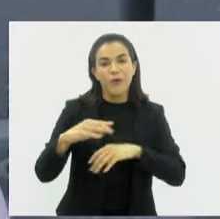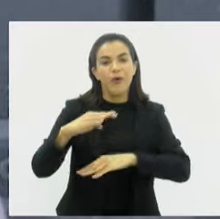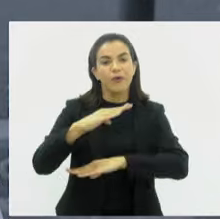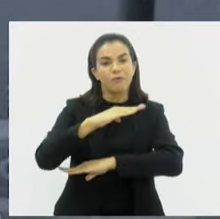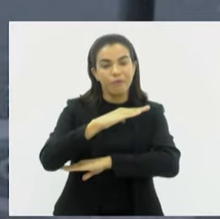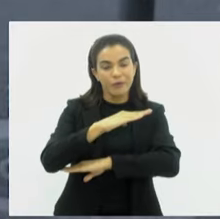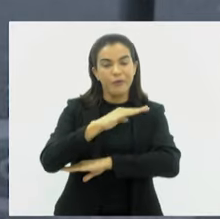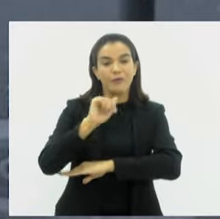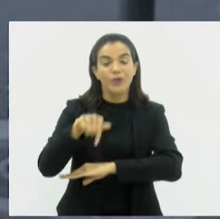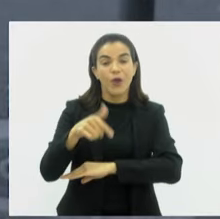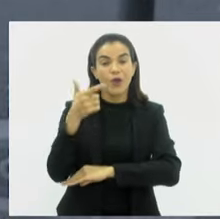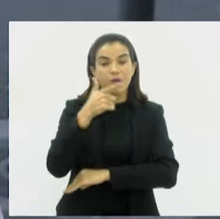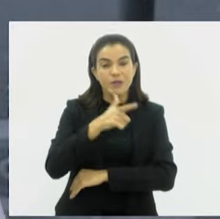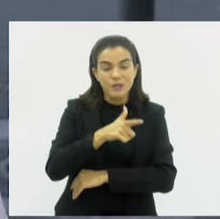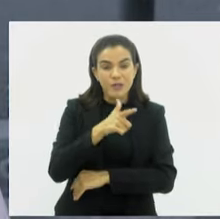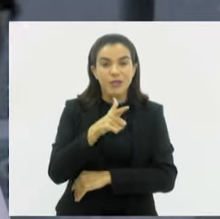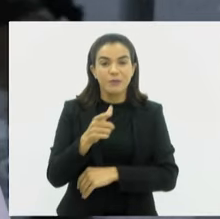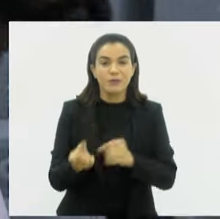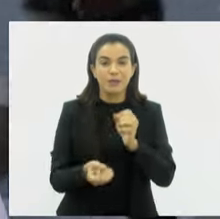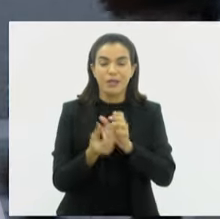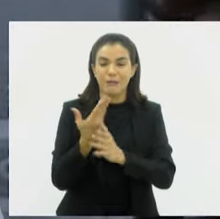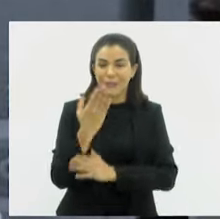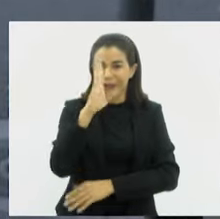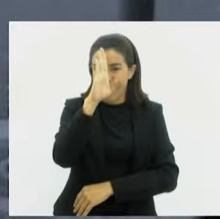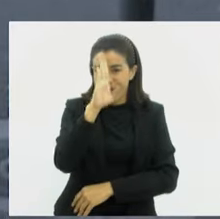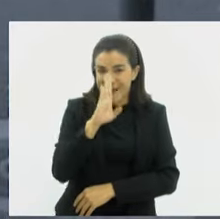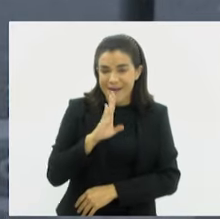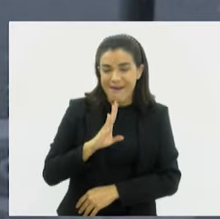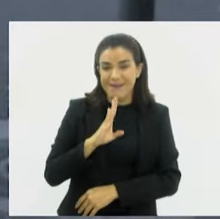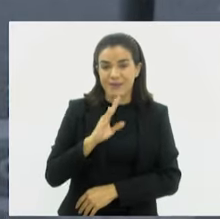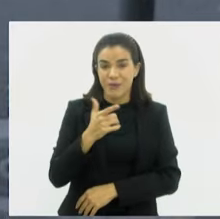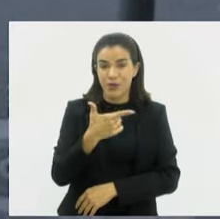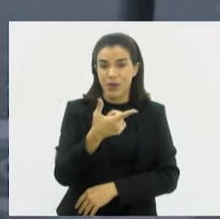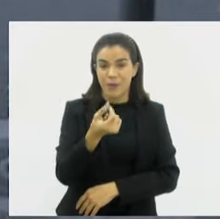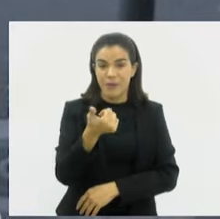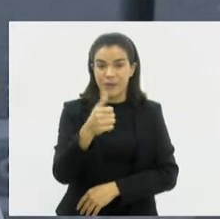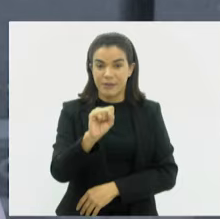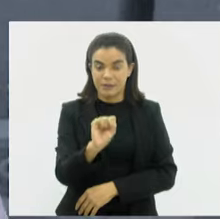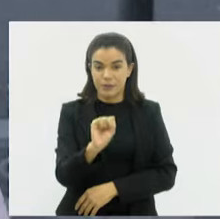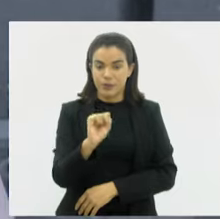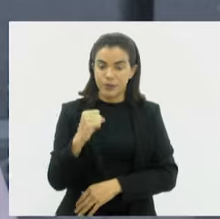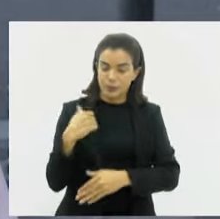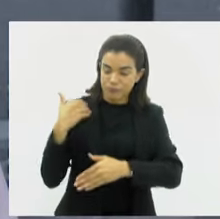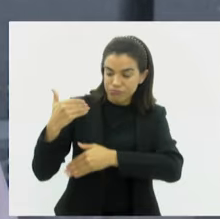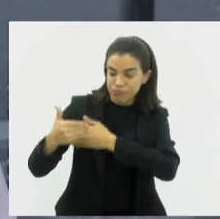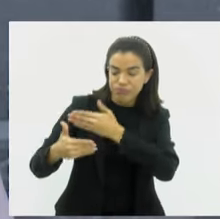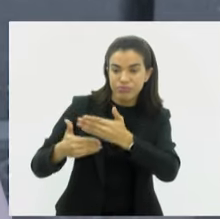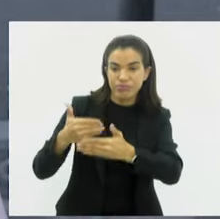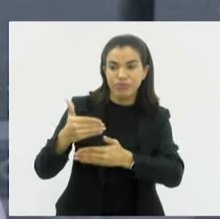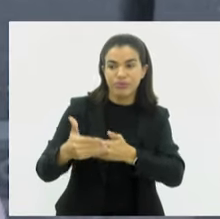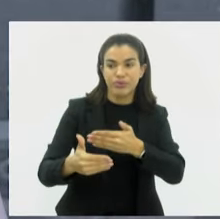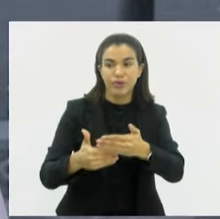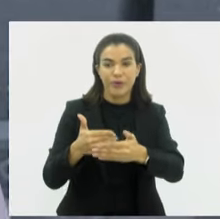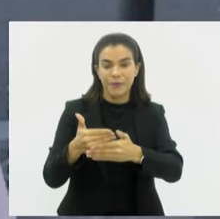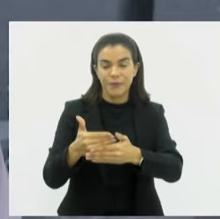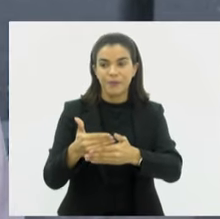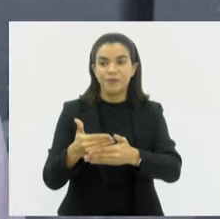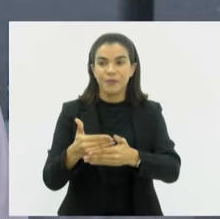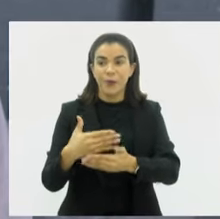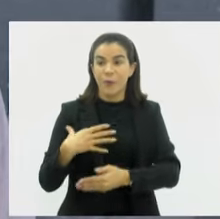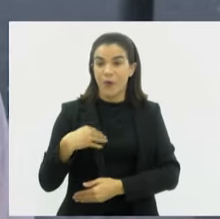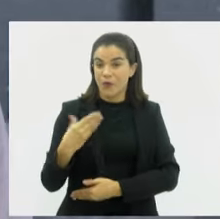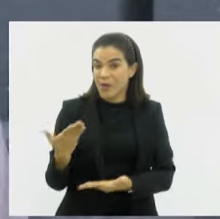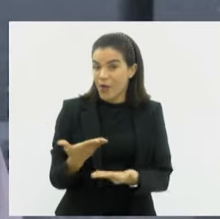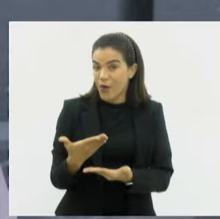um seminário que a gente conseguiu fazer totalmente gratuito, 2018. De lá para cá, até assim, meu filho já tem